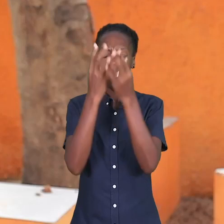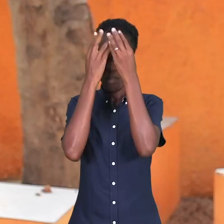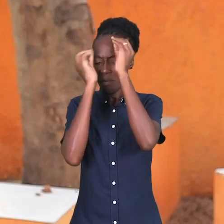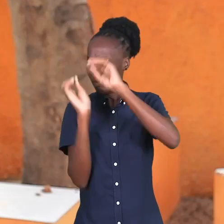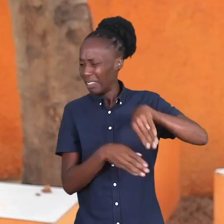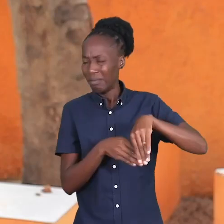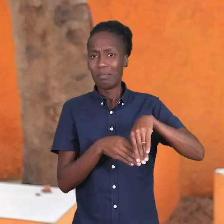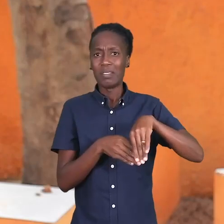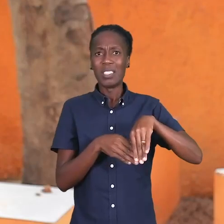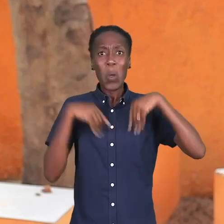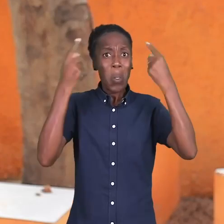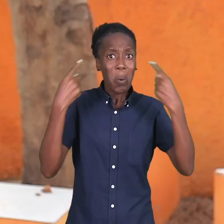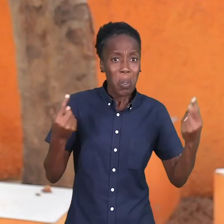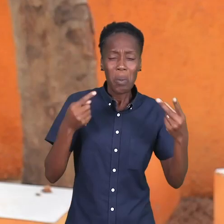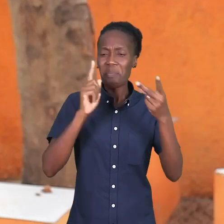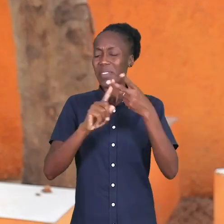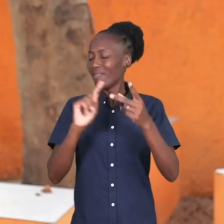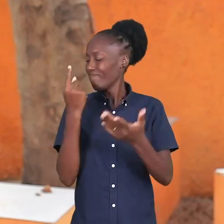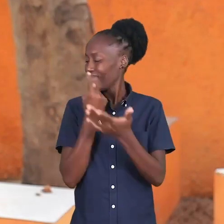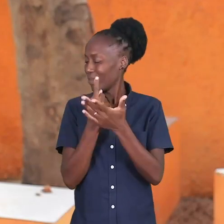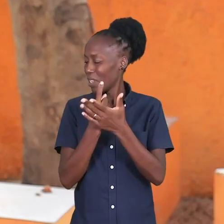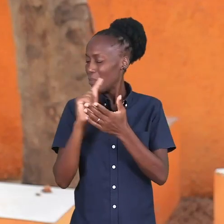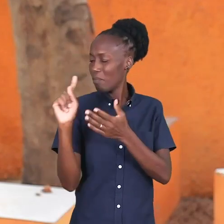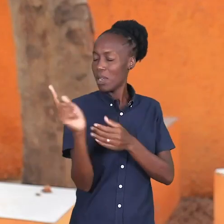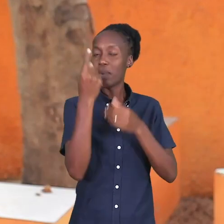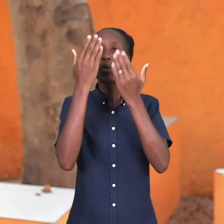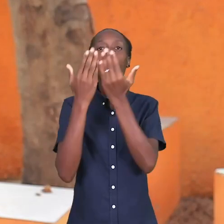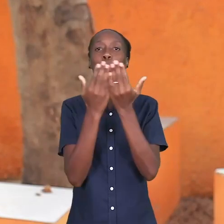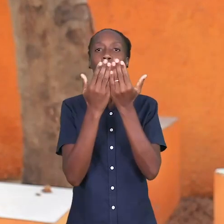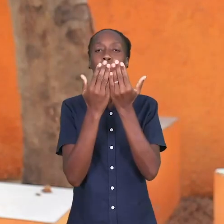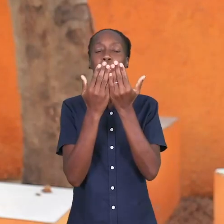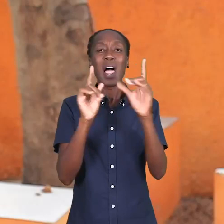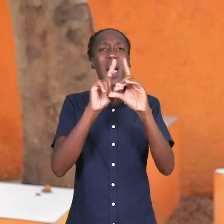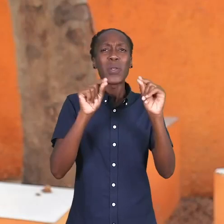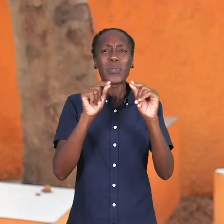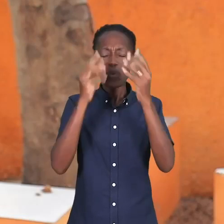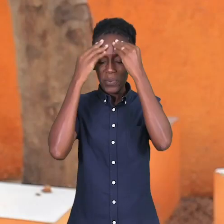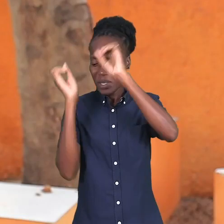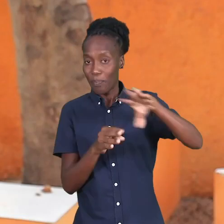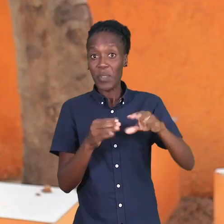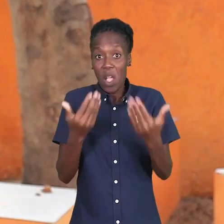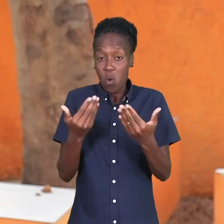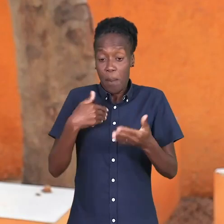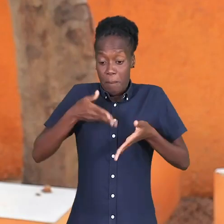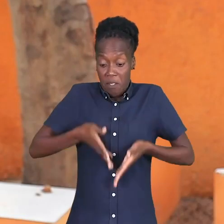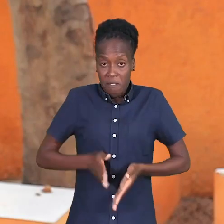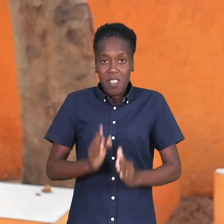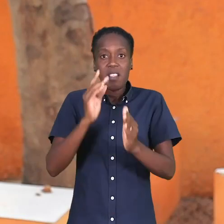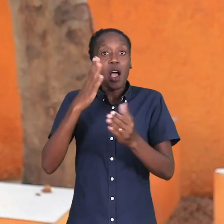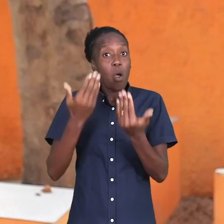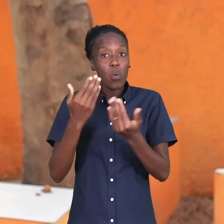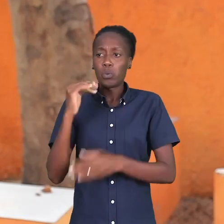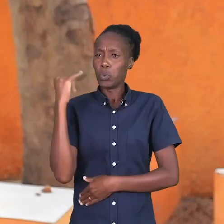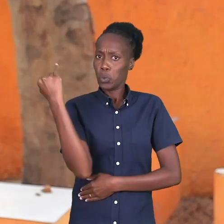lugar. Nunca não pensa em casar, o que primeiro é escola, porque ela já está no